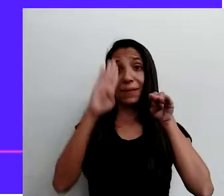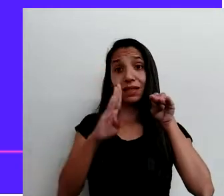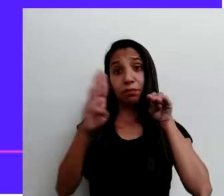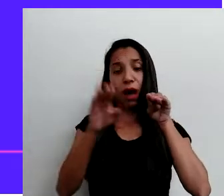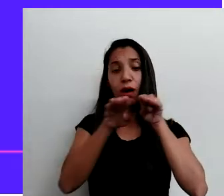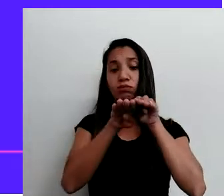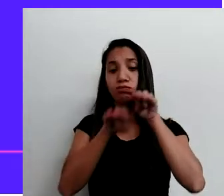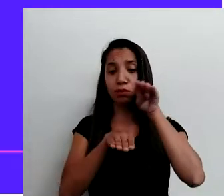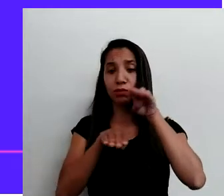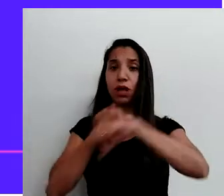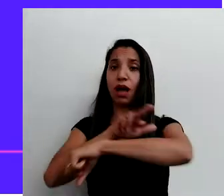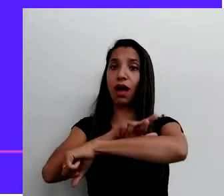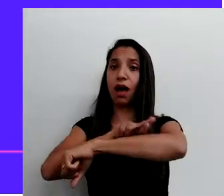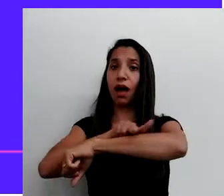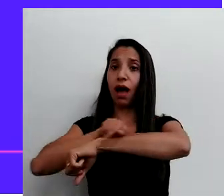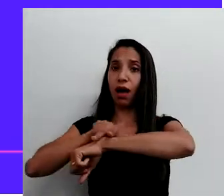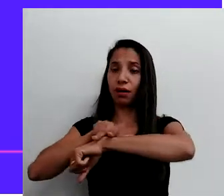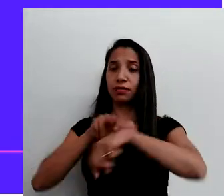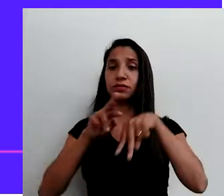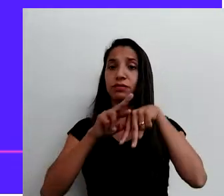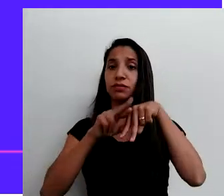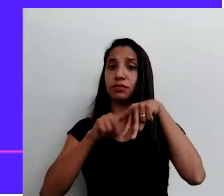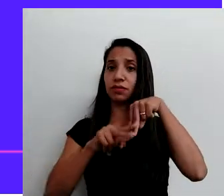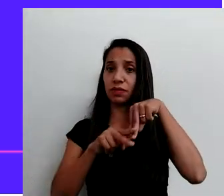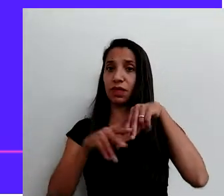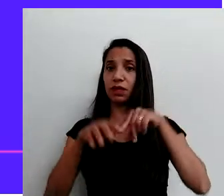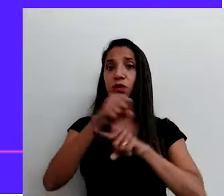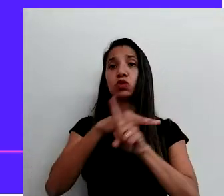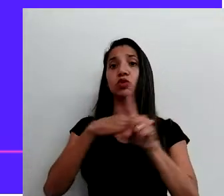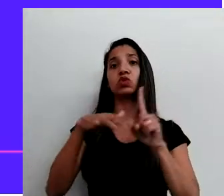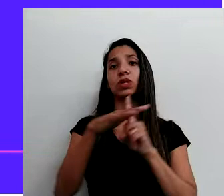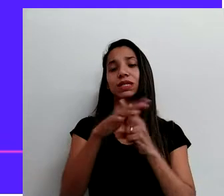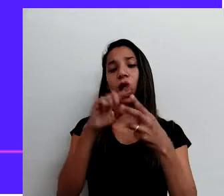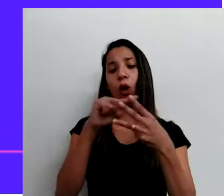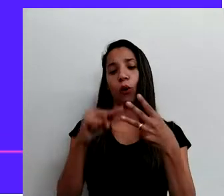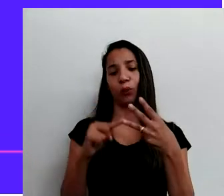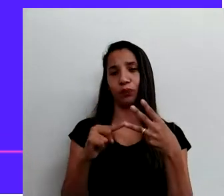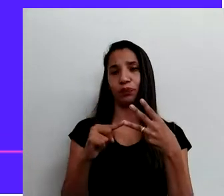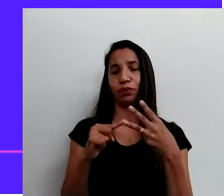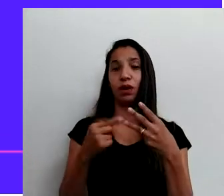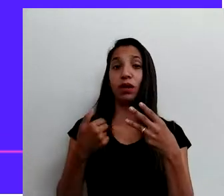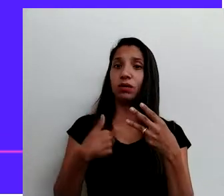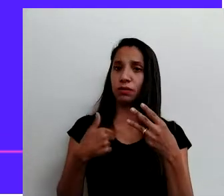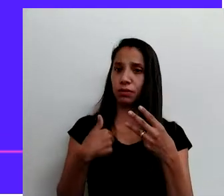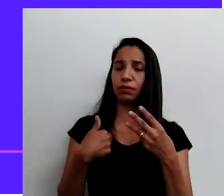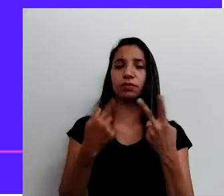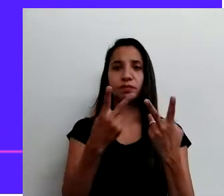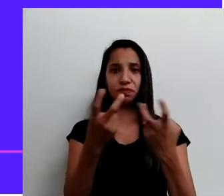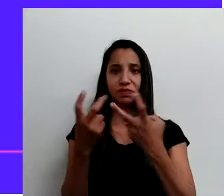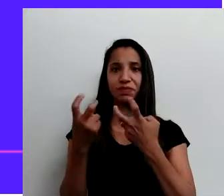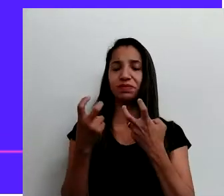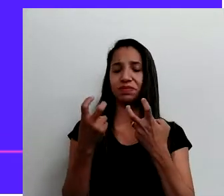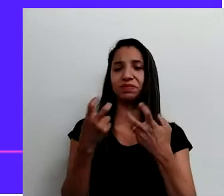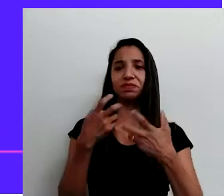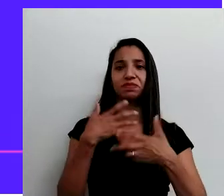gênero e classe. Então, vejo com muito bons olhos, né,